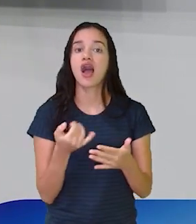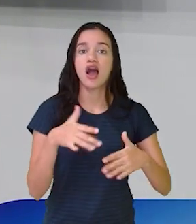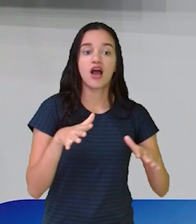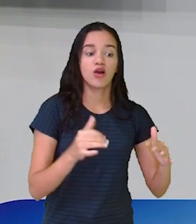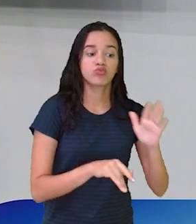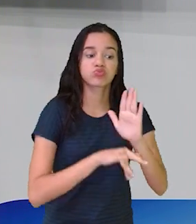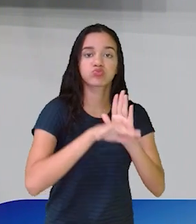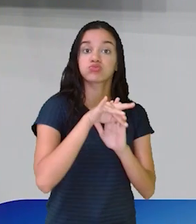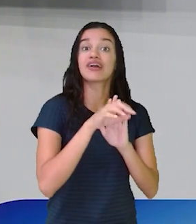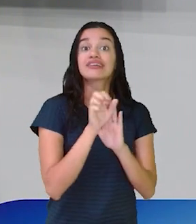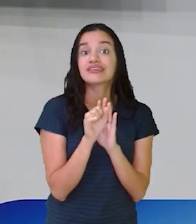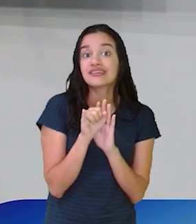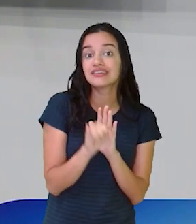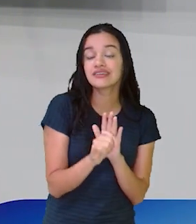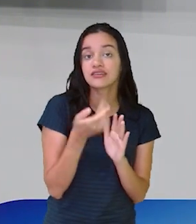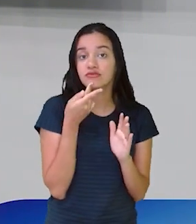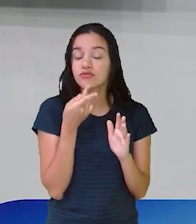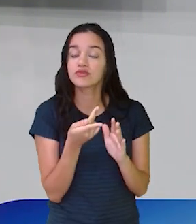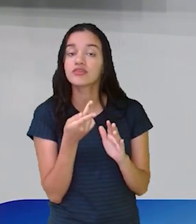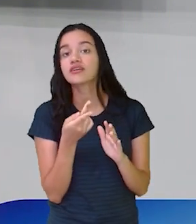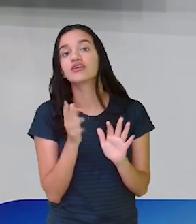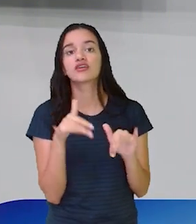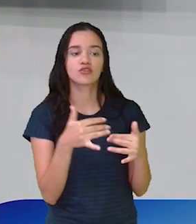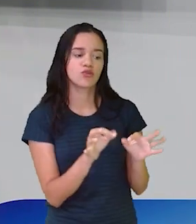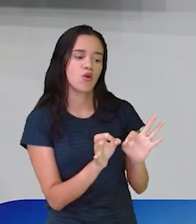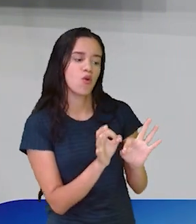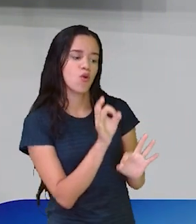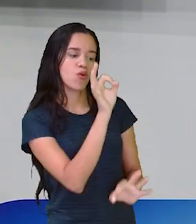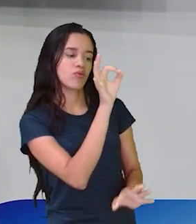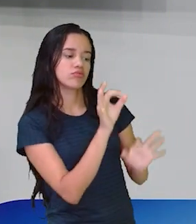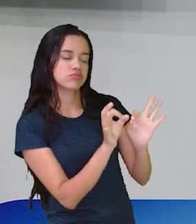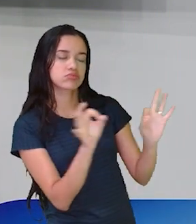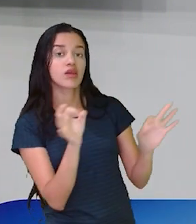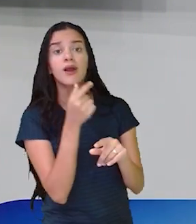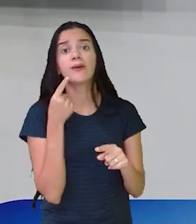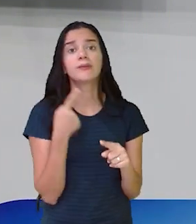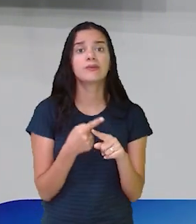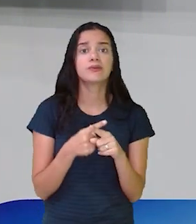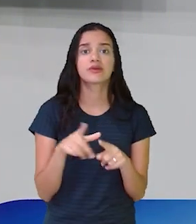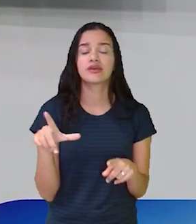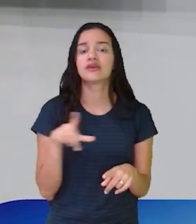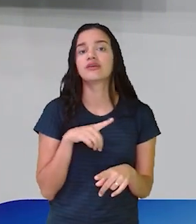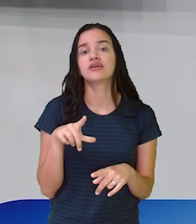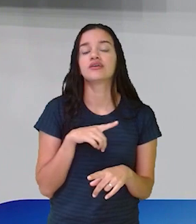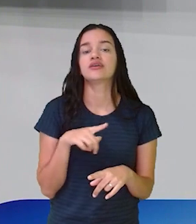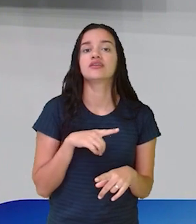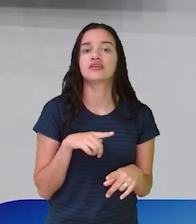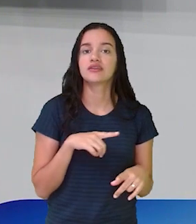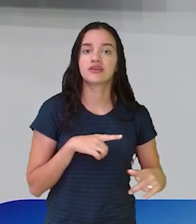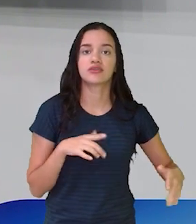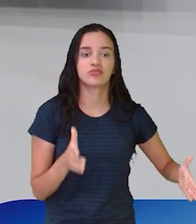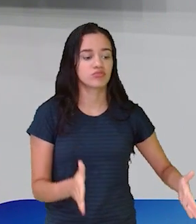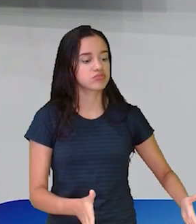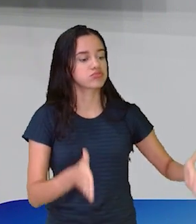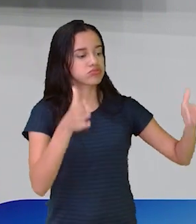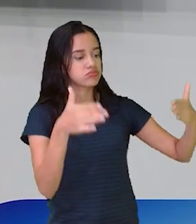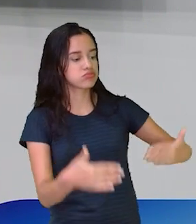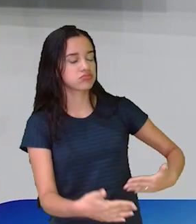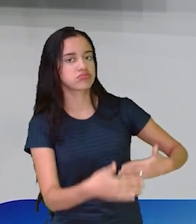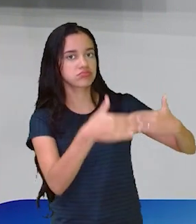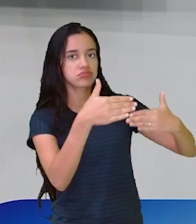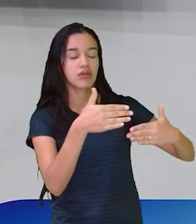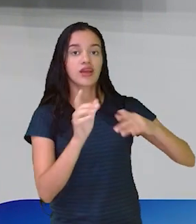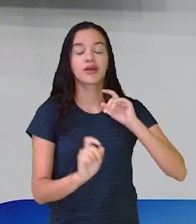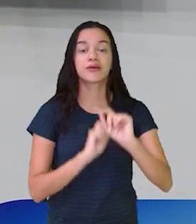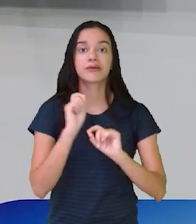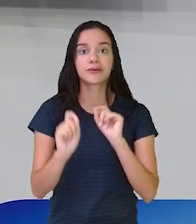nele. E se eu falo que eu vou medir em 3 dimensões, é porque eu tenho comprimento, largura e altura, que